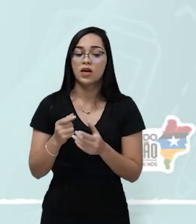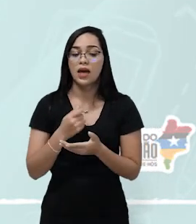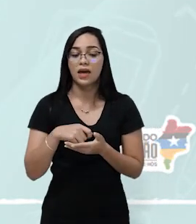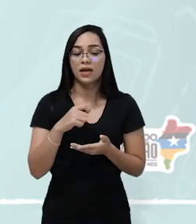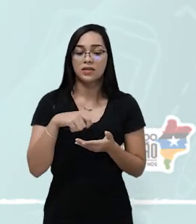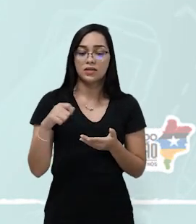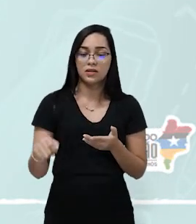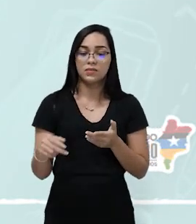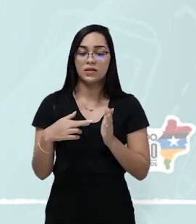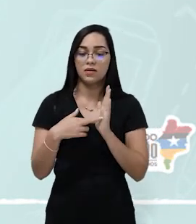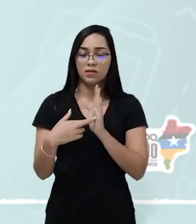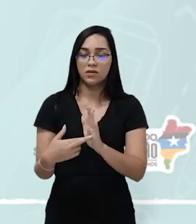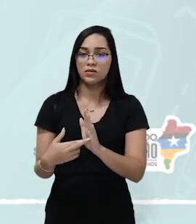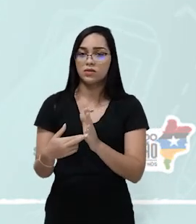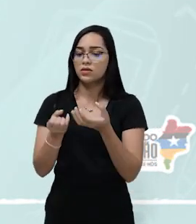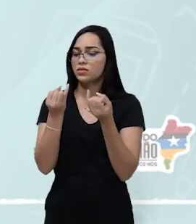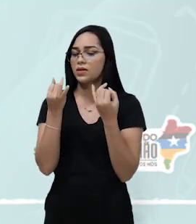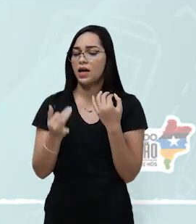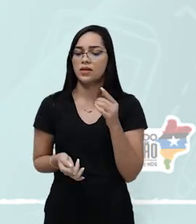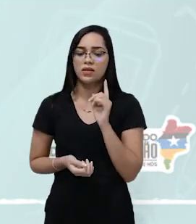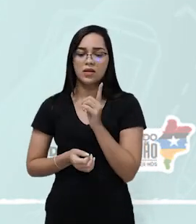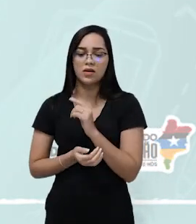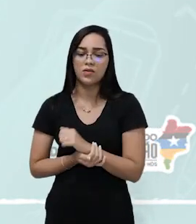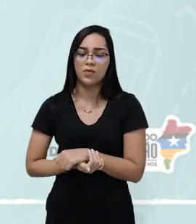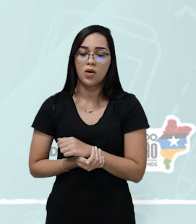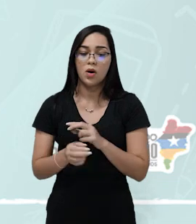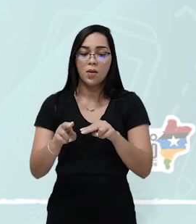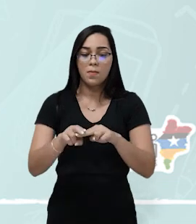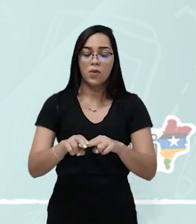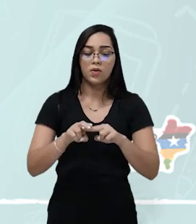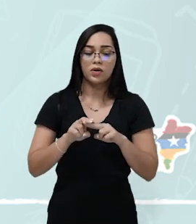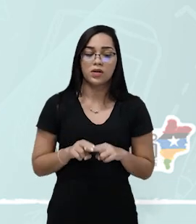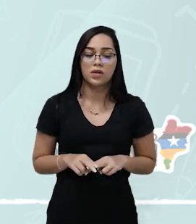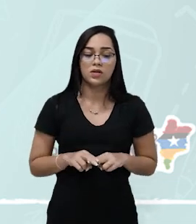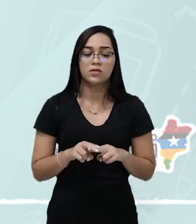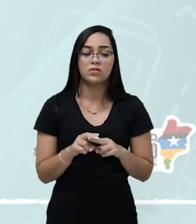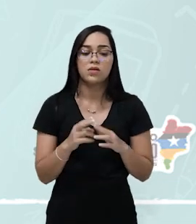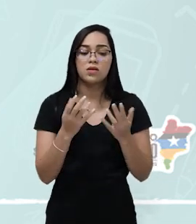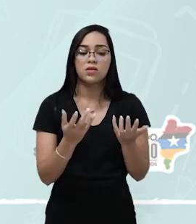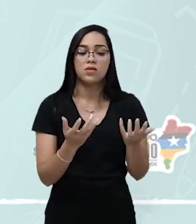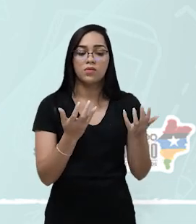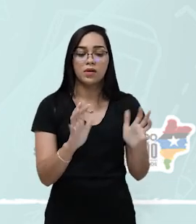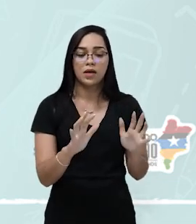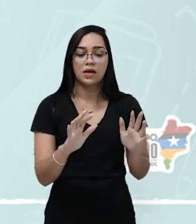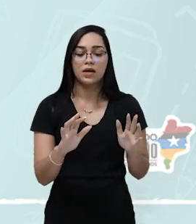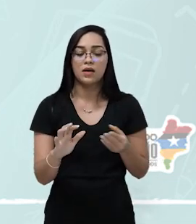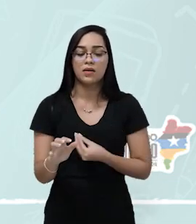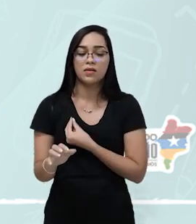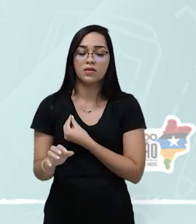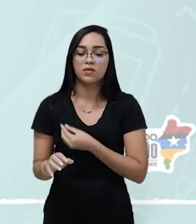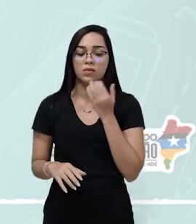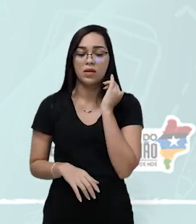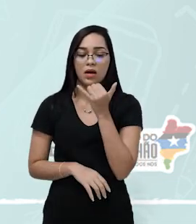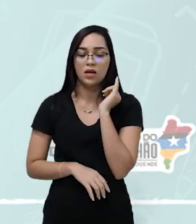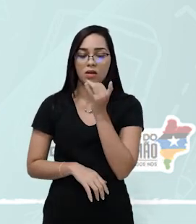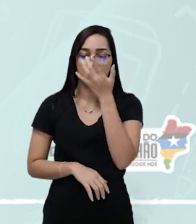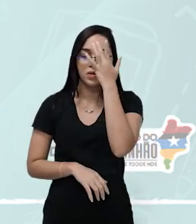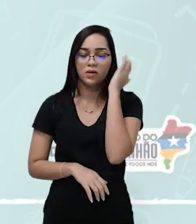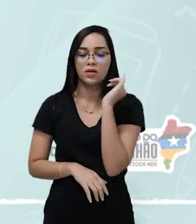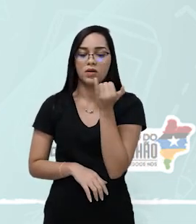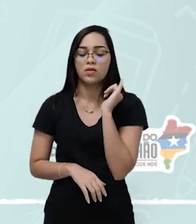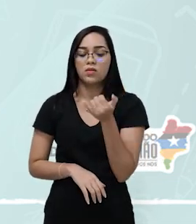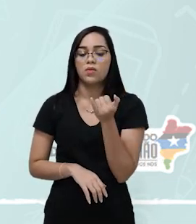para ser representado e não contado, isso aí nós já sabemos. Portanto, ele dispensa a presença do narrador.